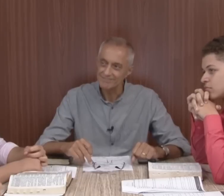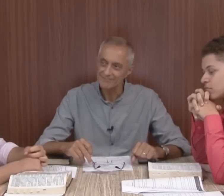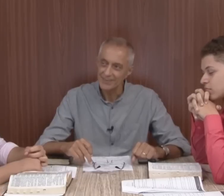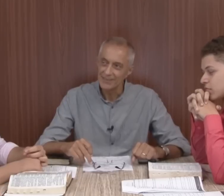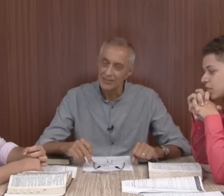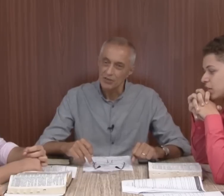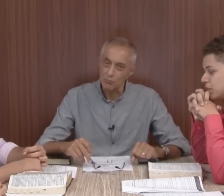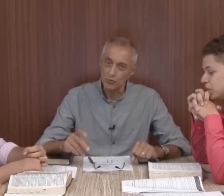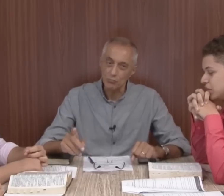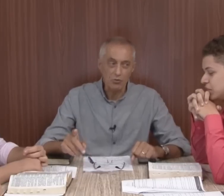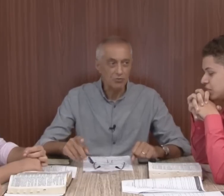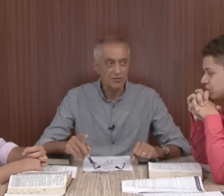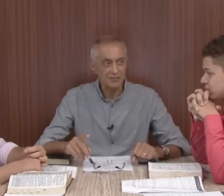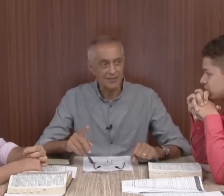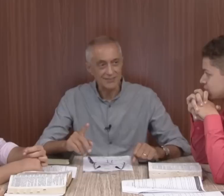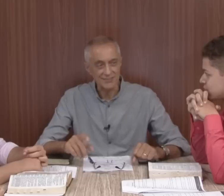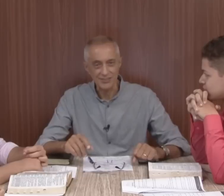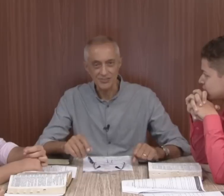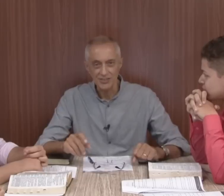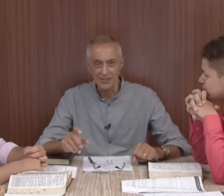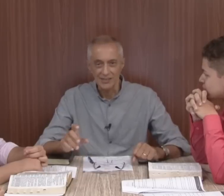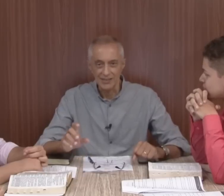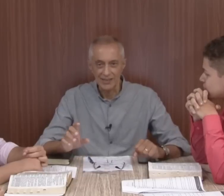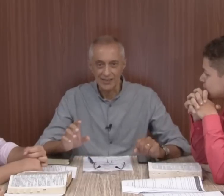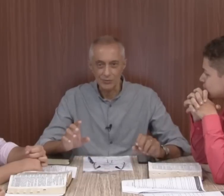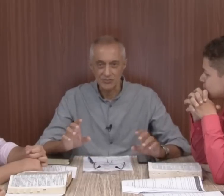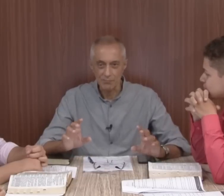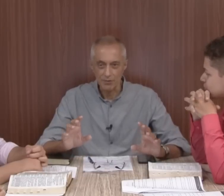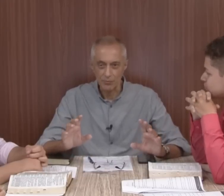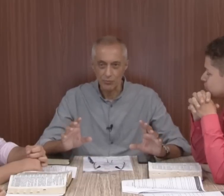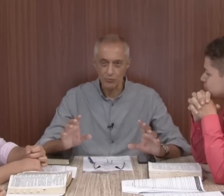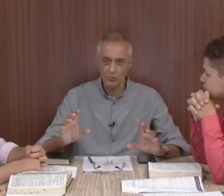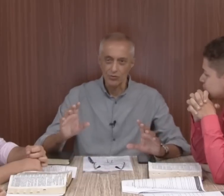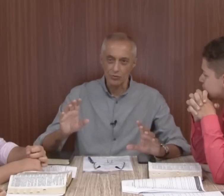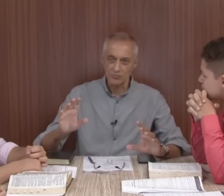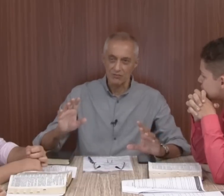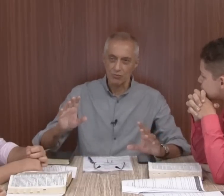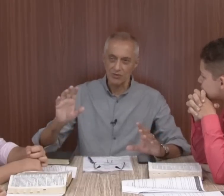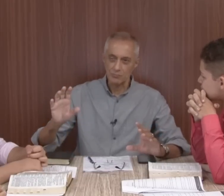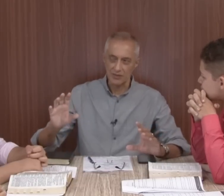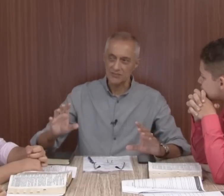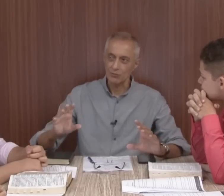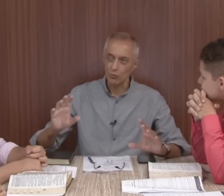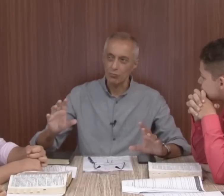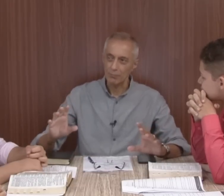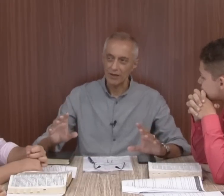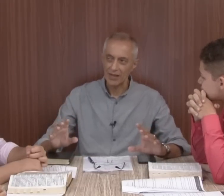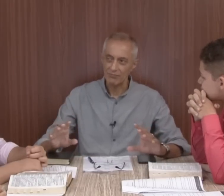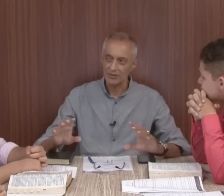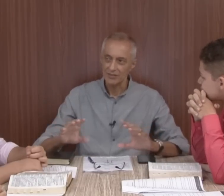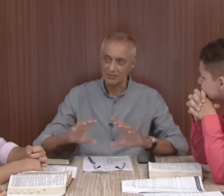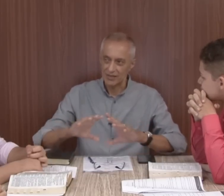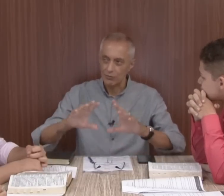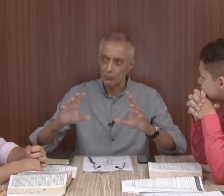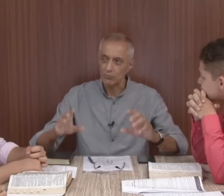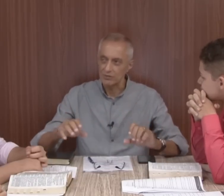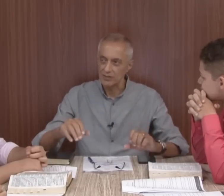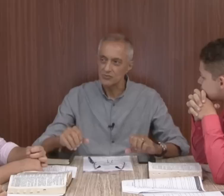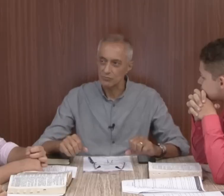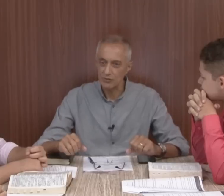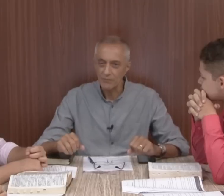bodas do Cordeiro. Muito bom e interessante. Eu sempre procuro observar uma expressão ou uma palavra que